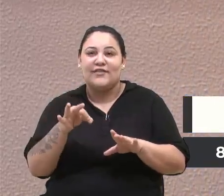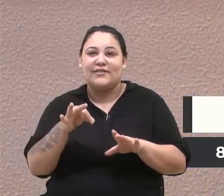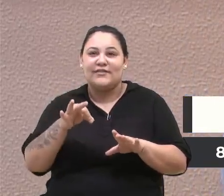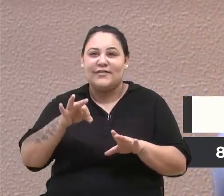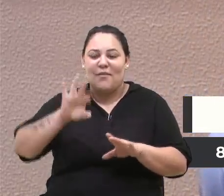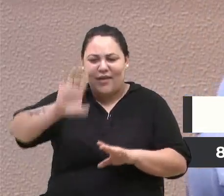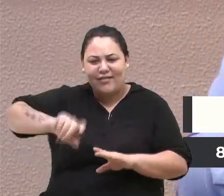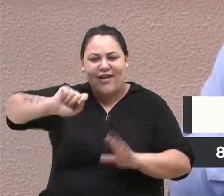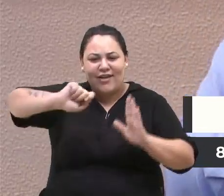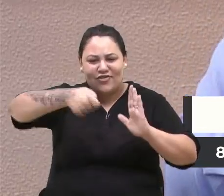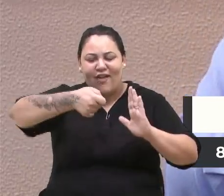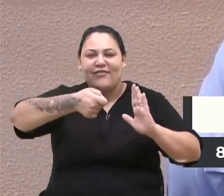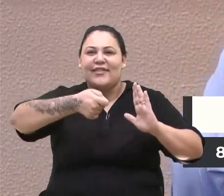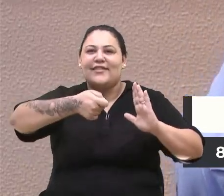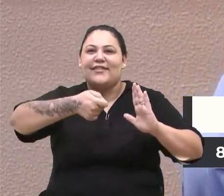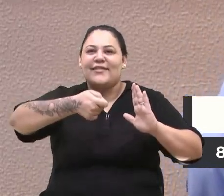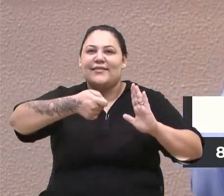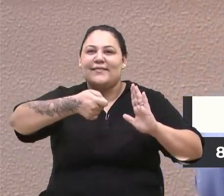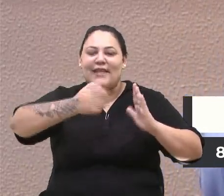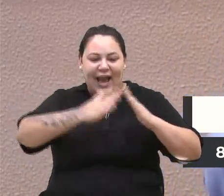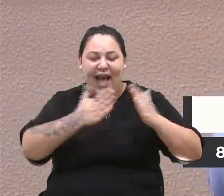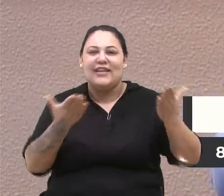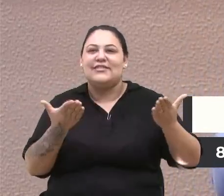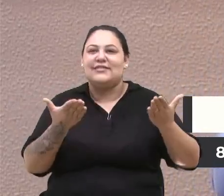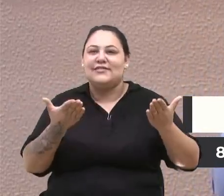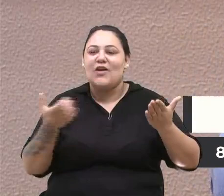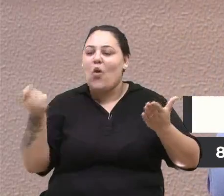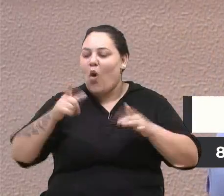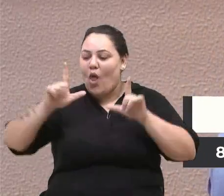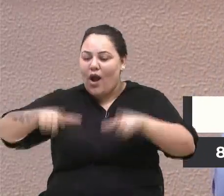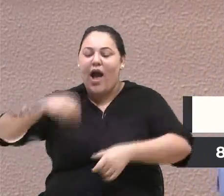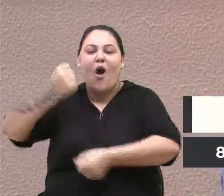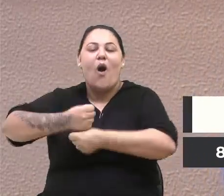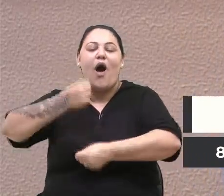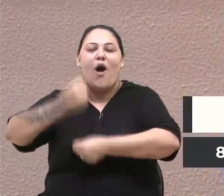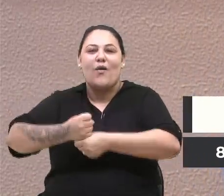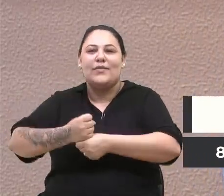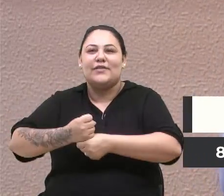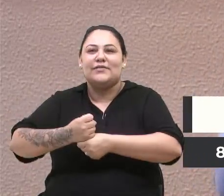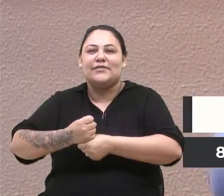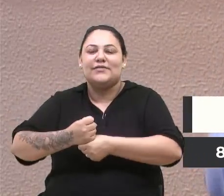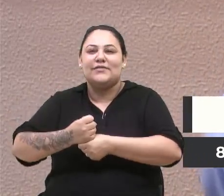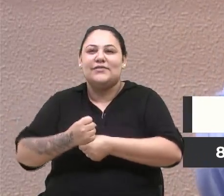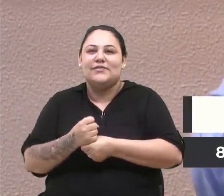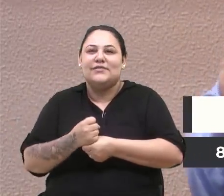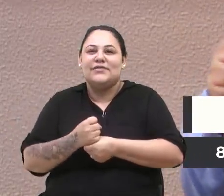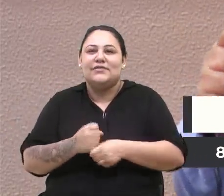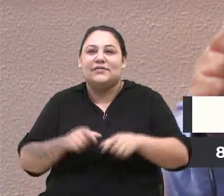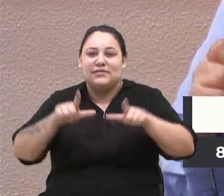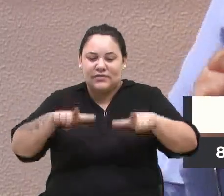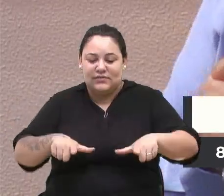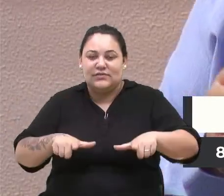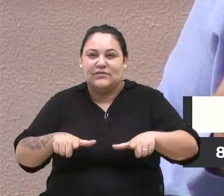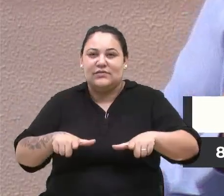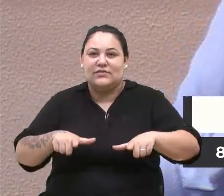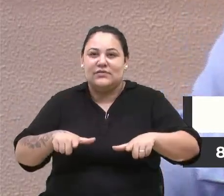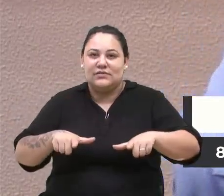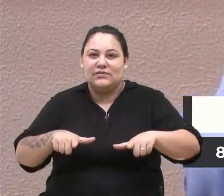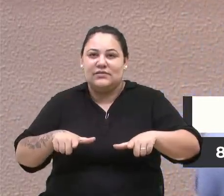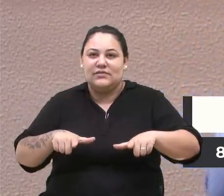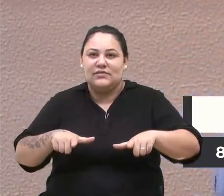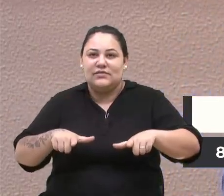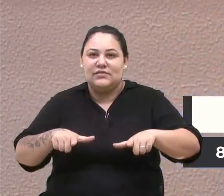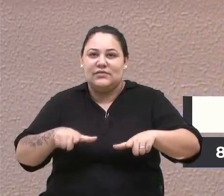casa. Onde vai ser essa obra? Essa obra vai ser lá na Luiz Covolan. Na